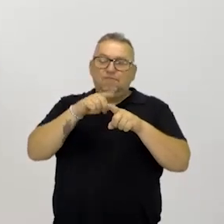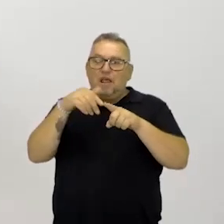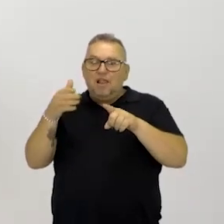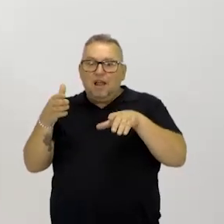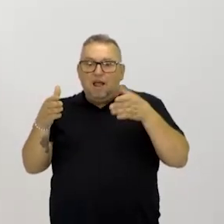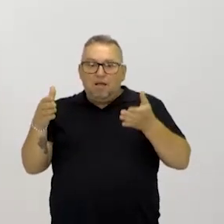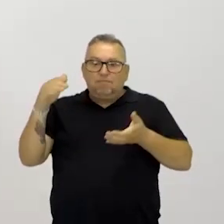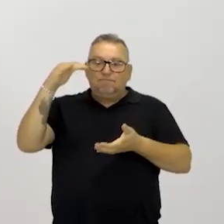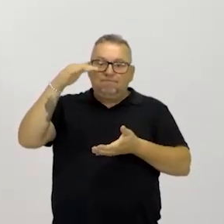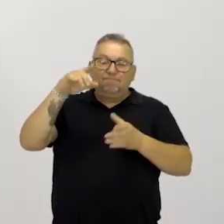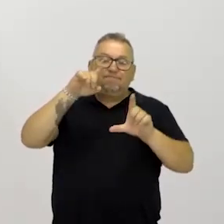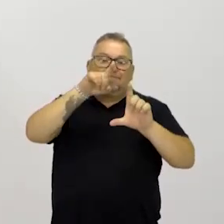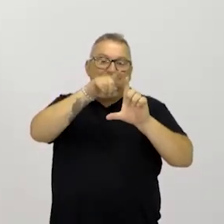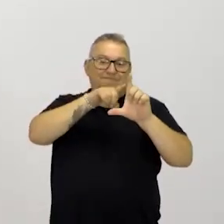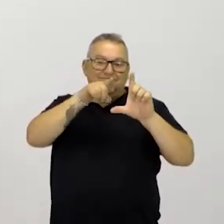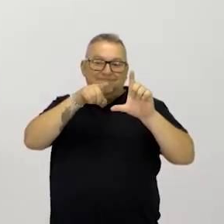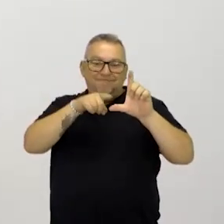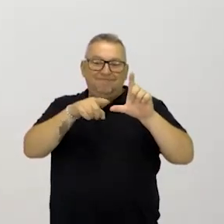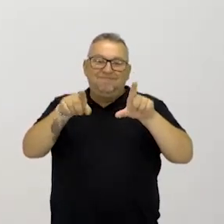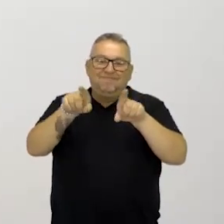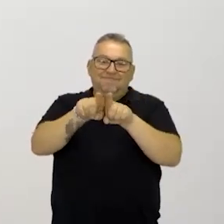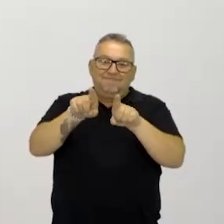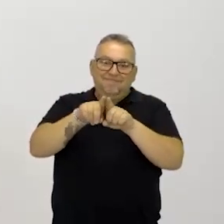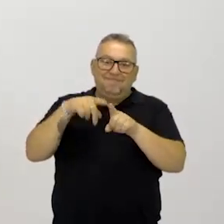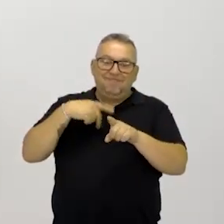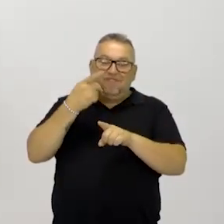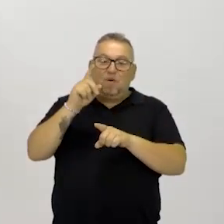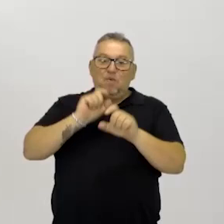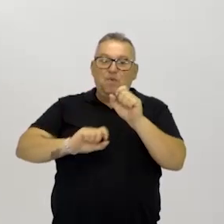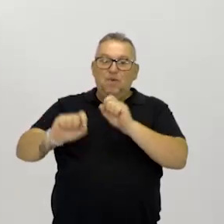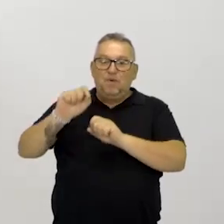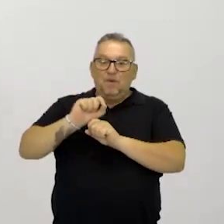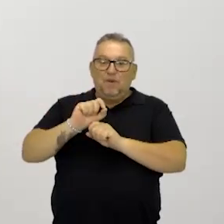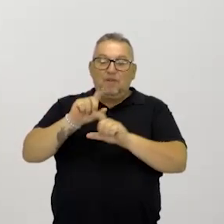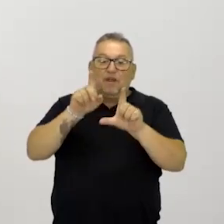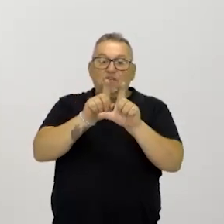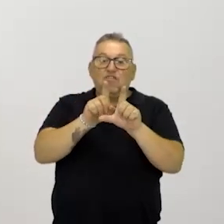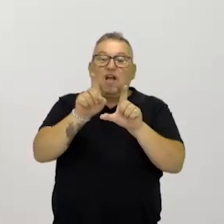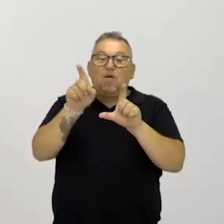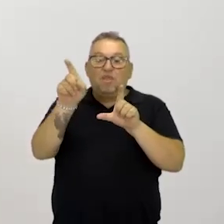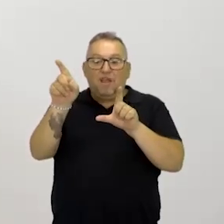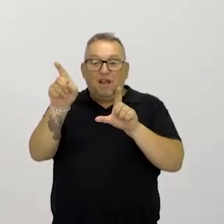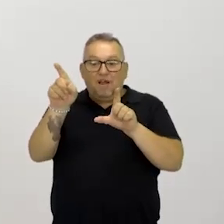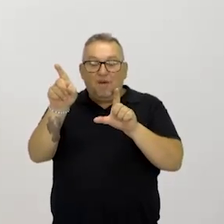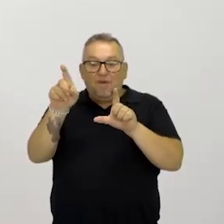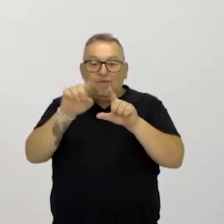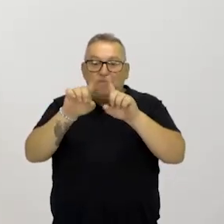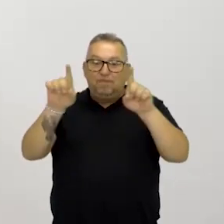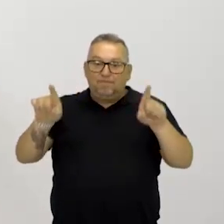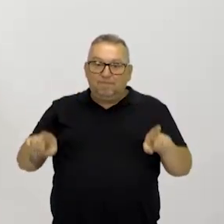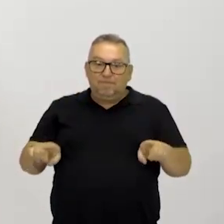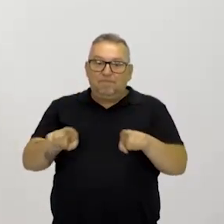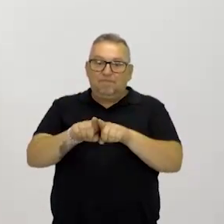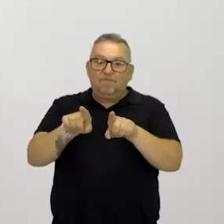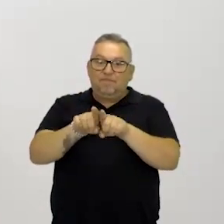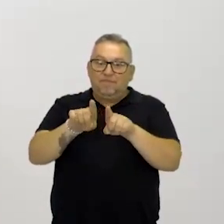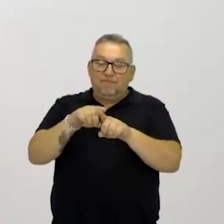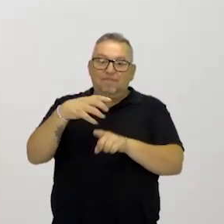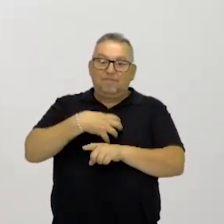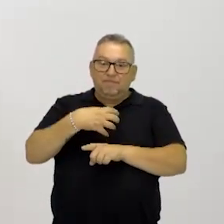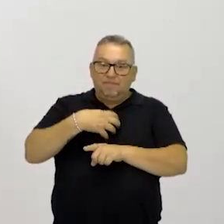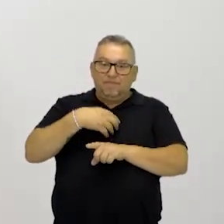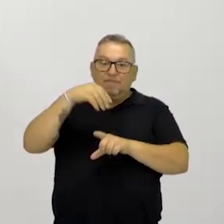segundo os seus ângulos. Nós falamos também a respeito das diagonais, né? Dos quadriláteros, falamos da soma dos